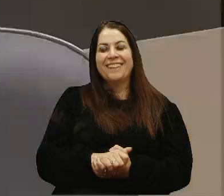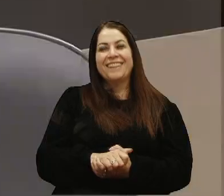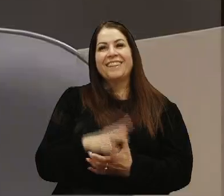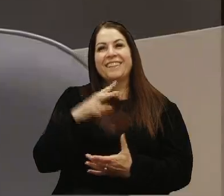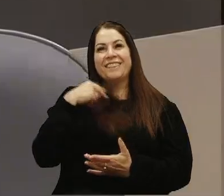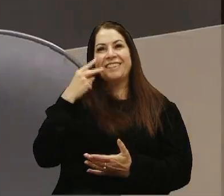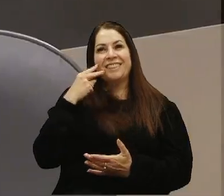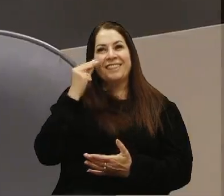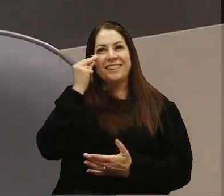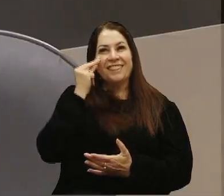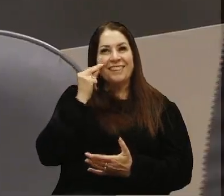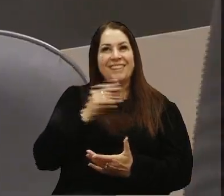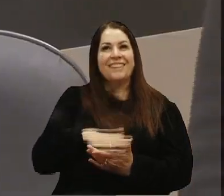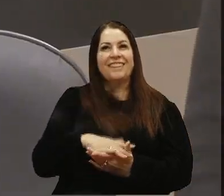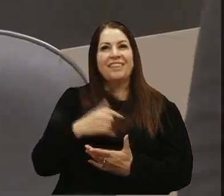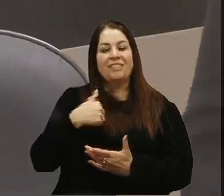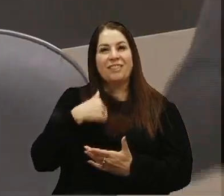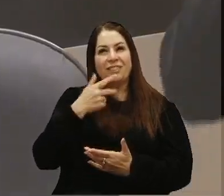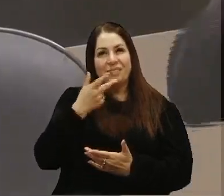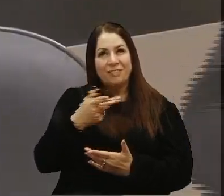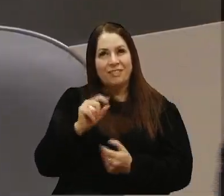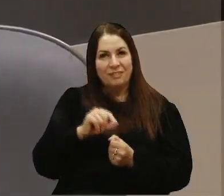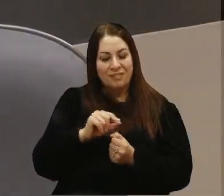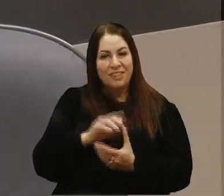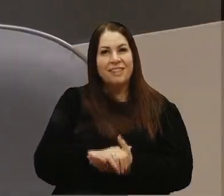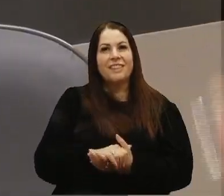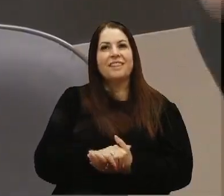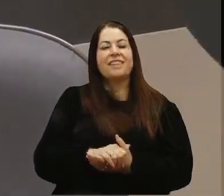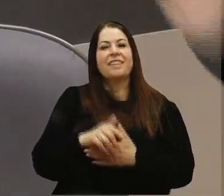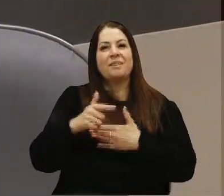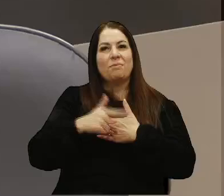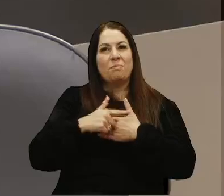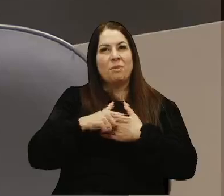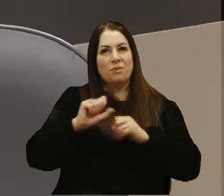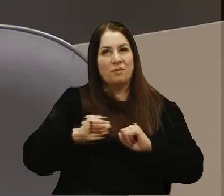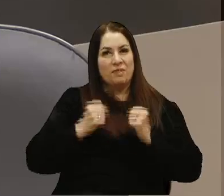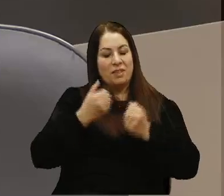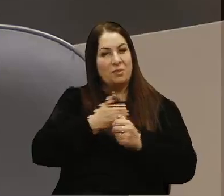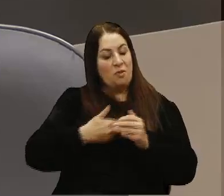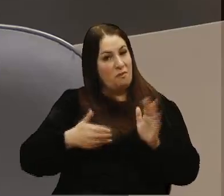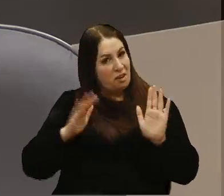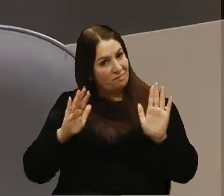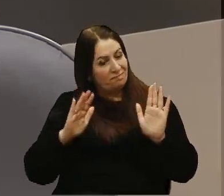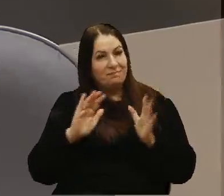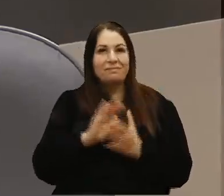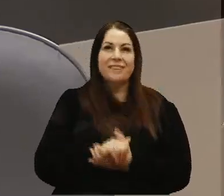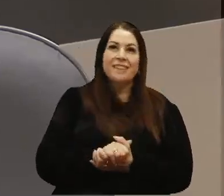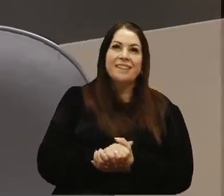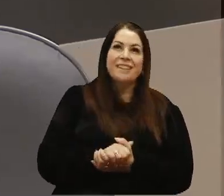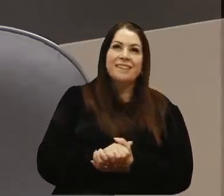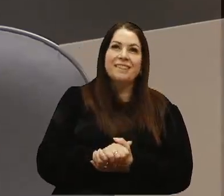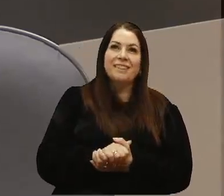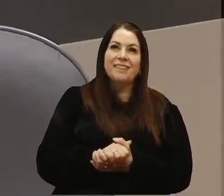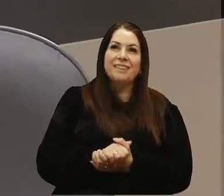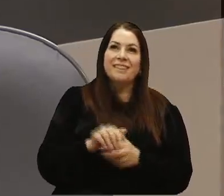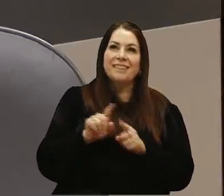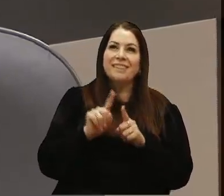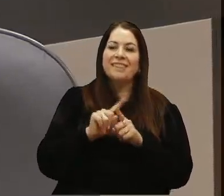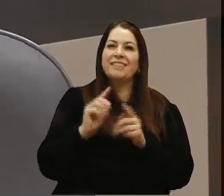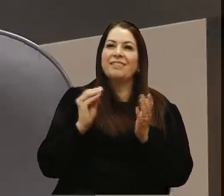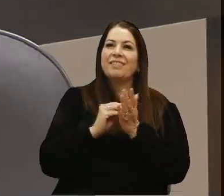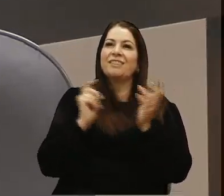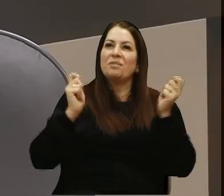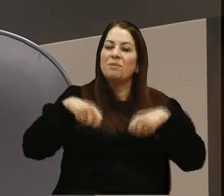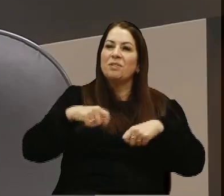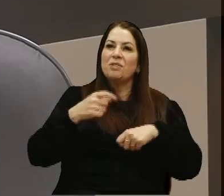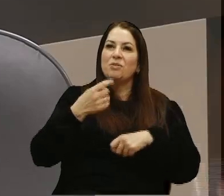Vereador Cláudio, vou eu aqui agora fazer o papel de defesa do governo. Aqui a questão não é a incompetência dos